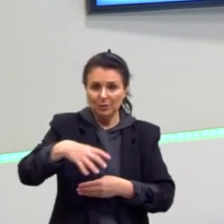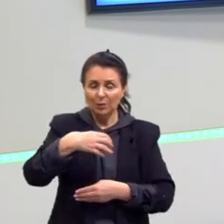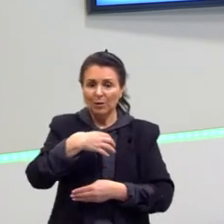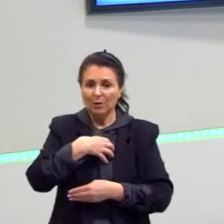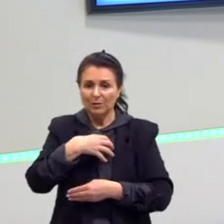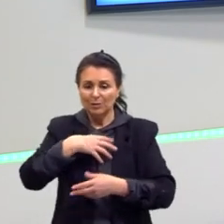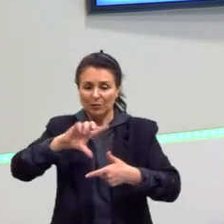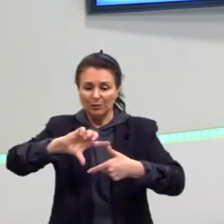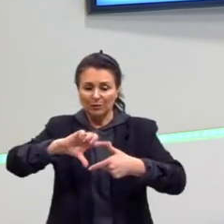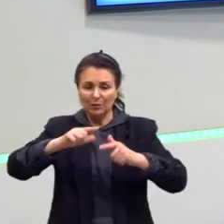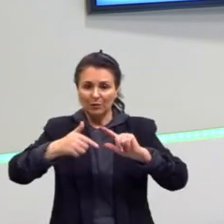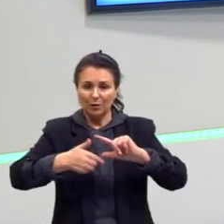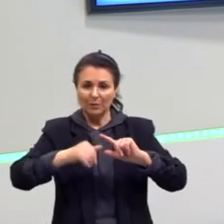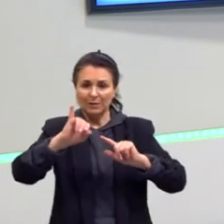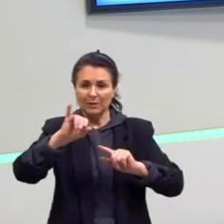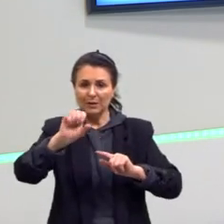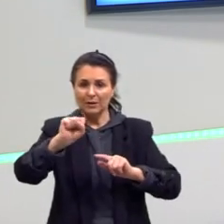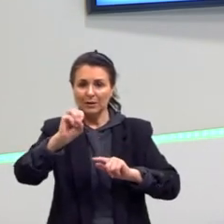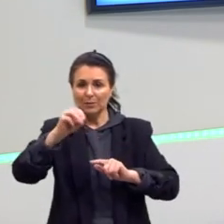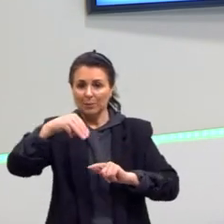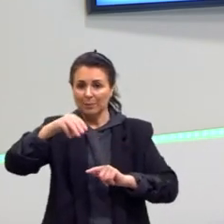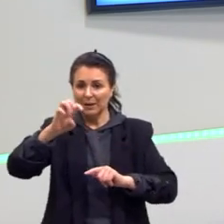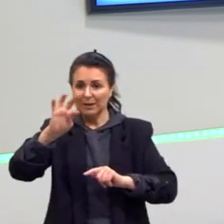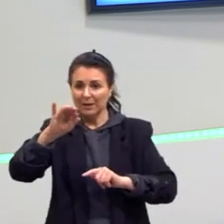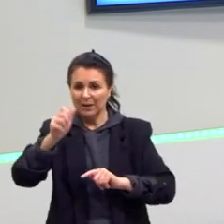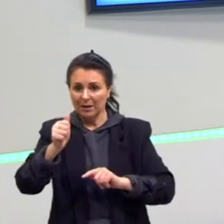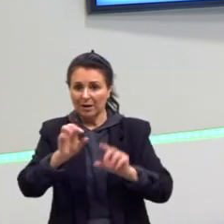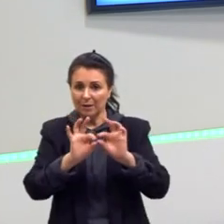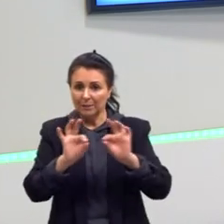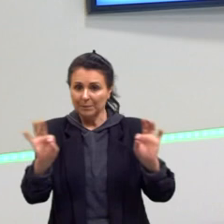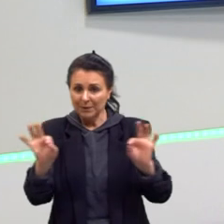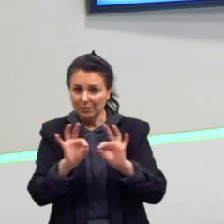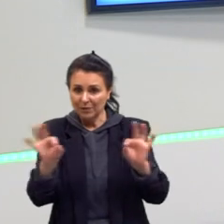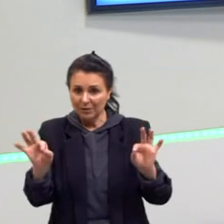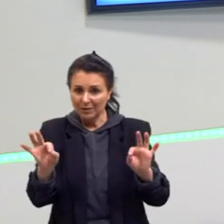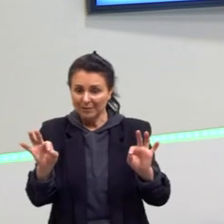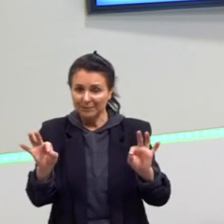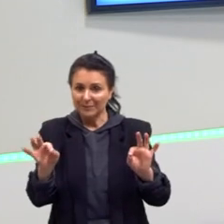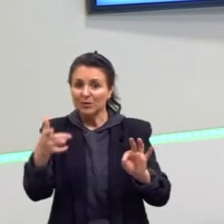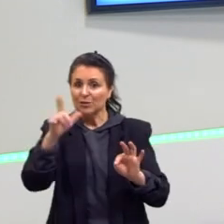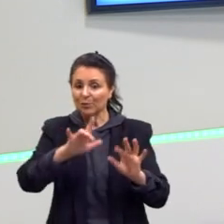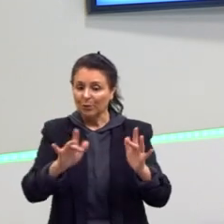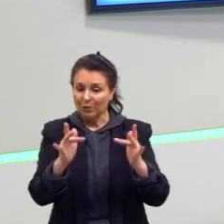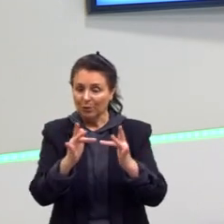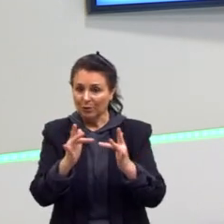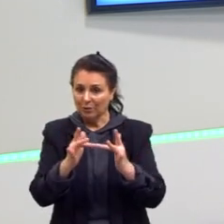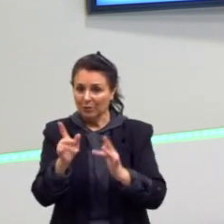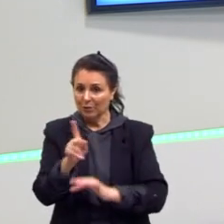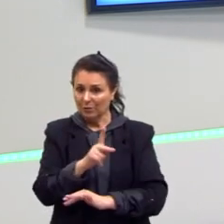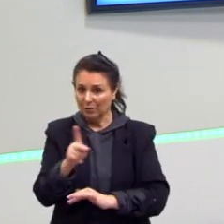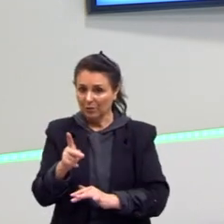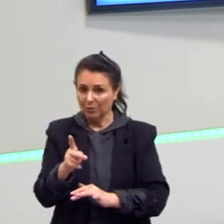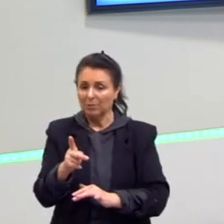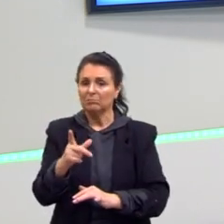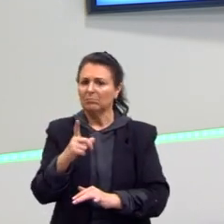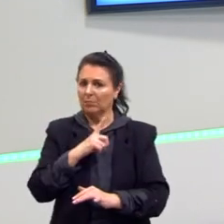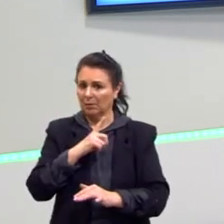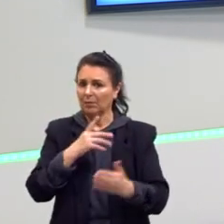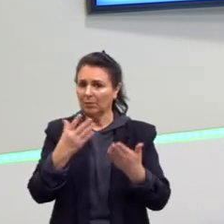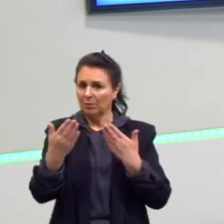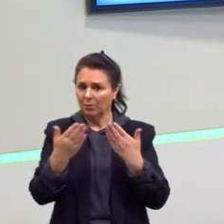isometria quê que vocês acharam da nossa aula de hoje deixa que novamente contato se vocês quiserem tirar